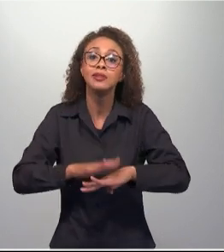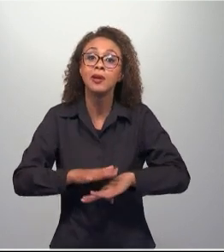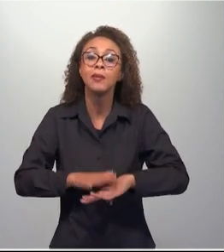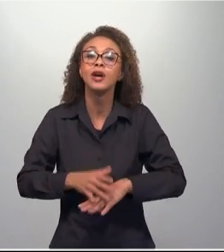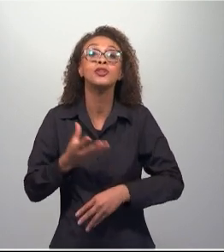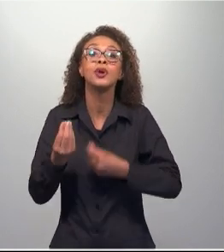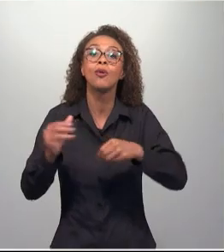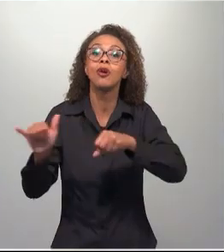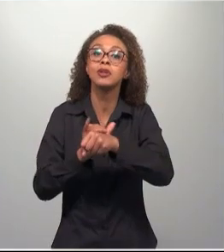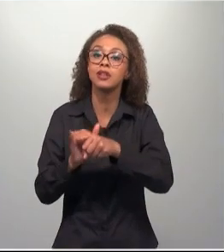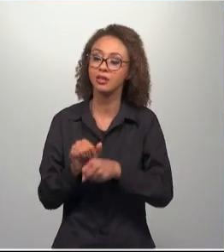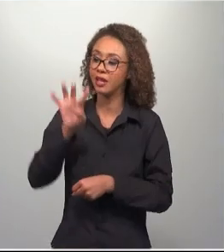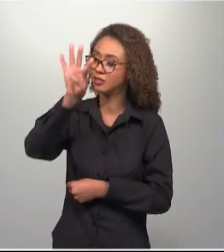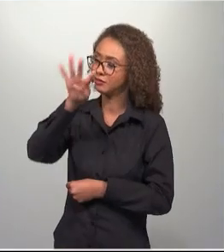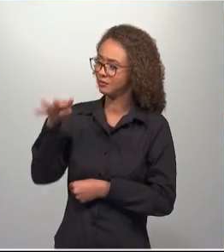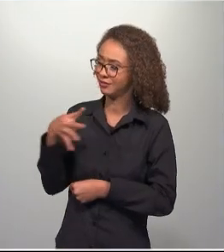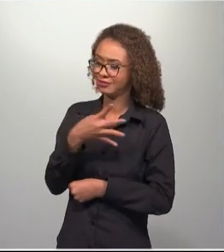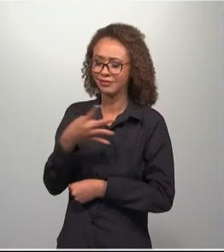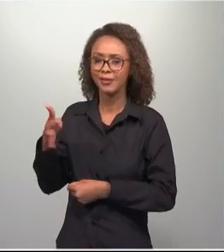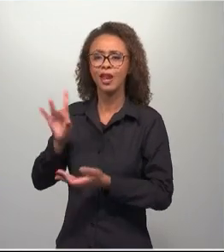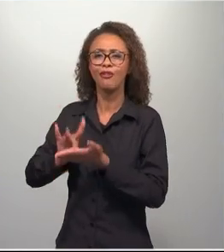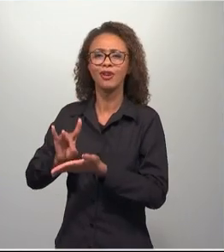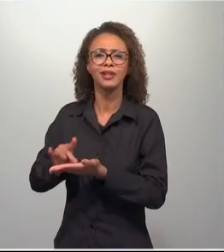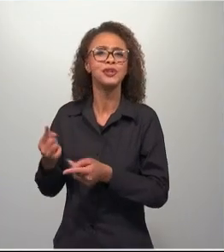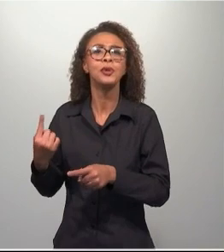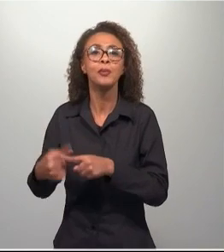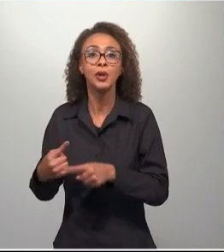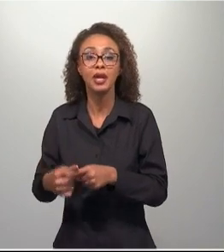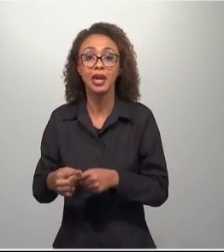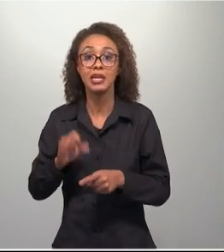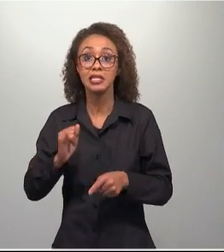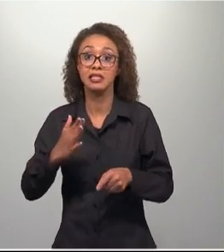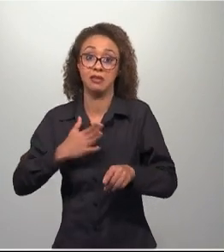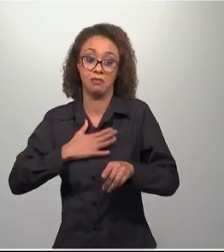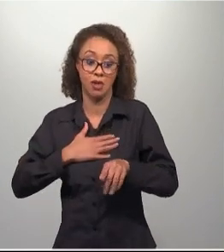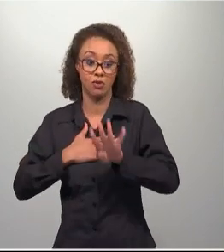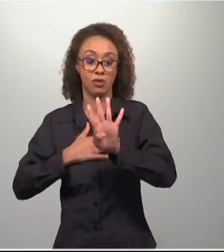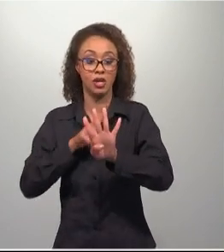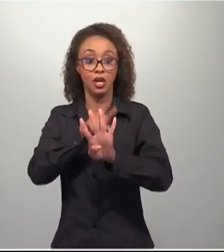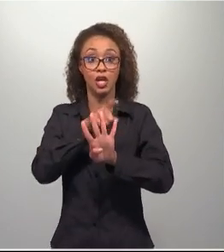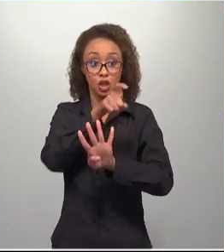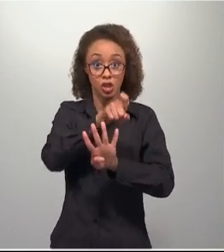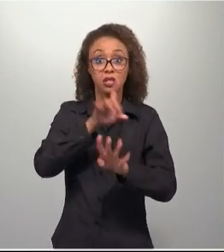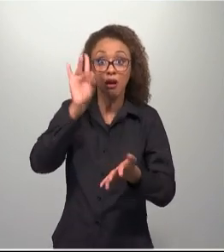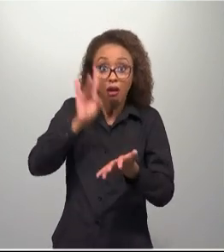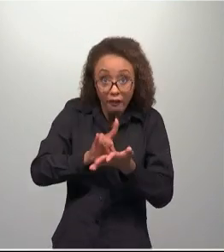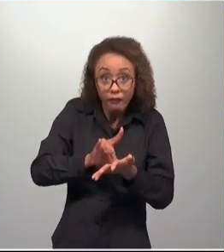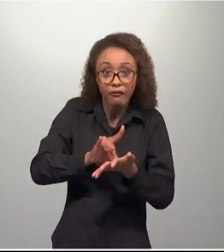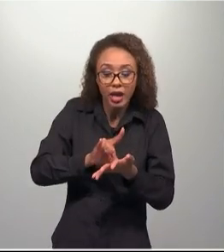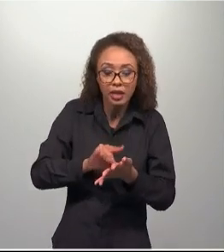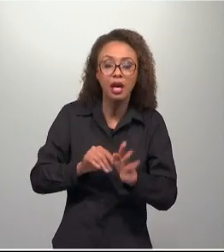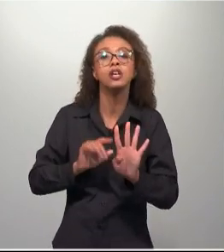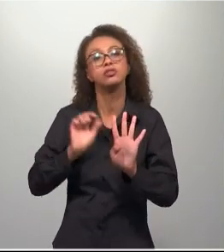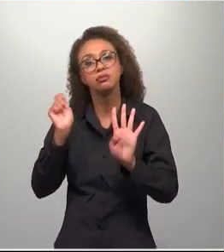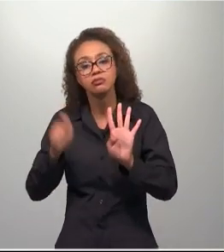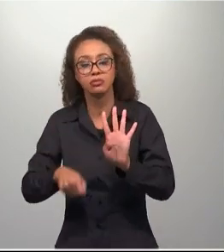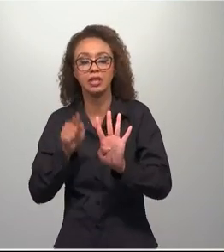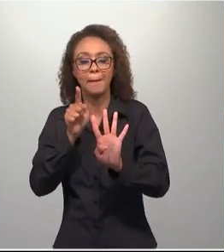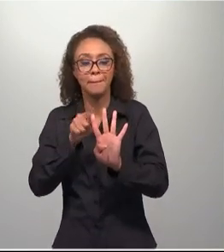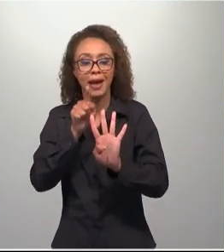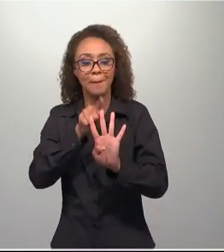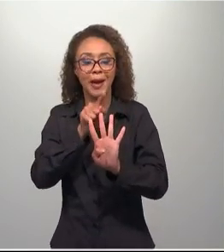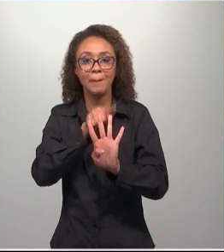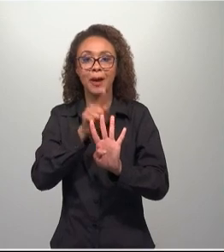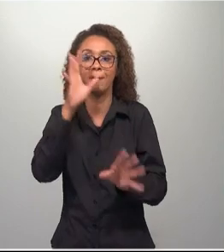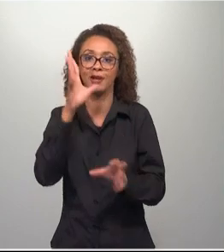verdade tabela verdade onde a minha função de sair da x for verdade eu pego esses elementos e faço o produto a